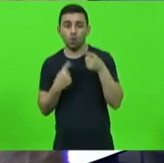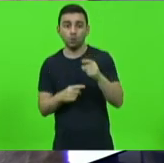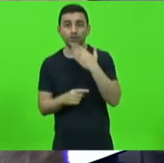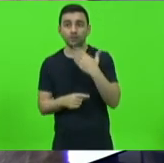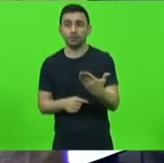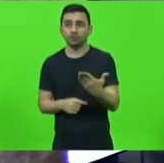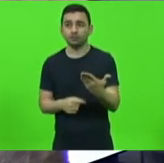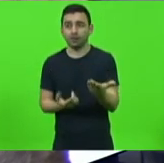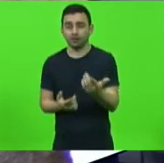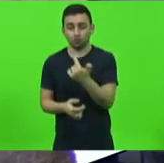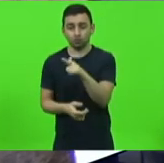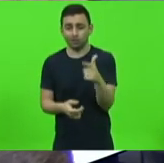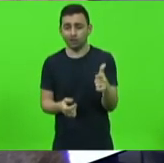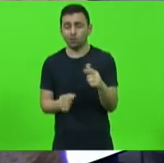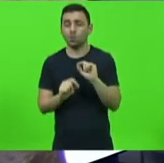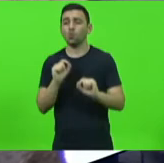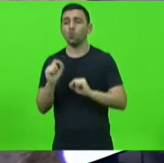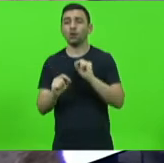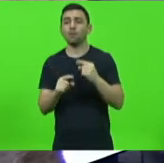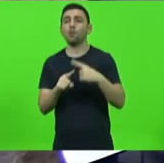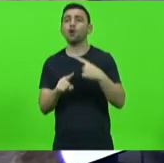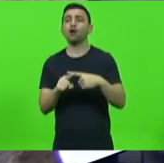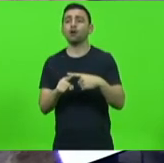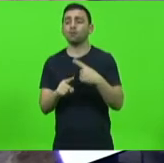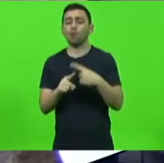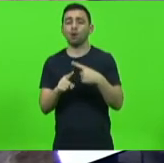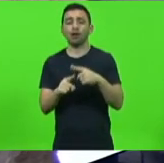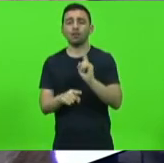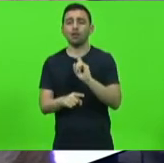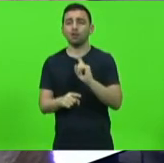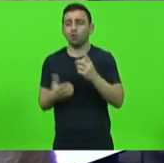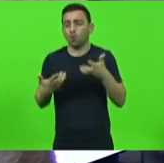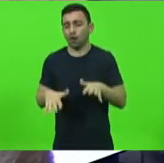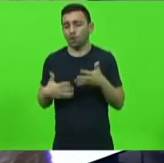nada. Por que não? Porque não queremos.